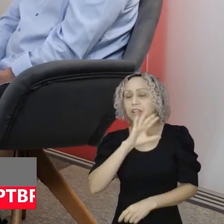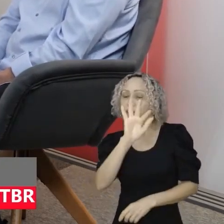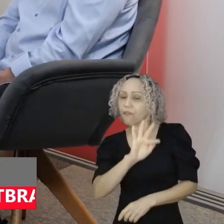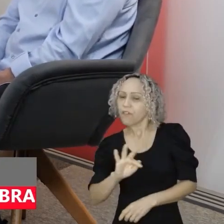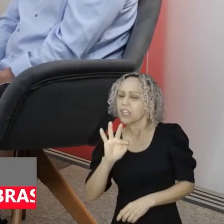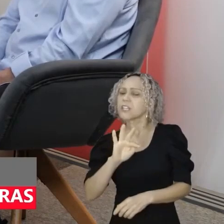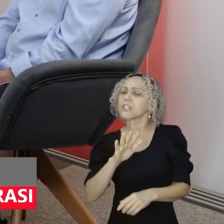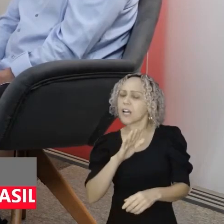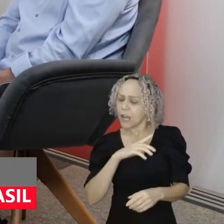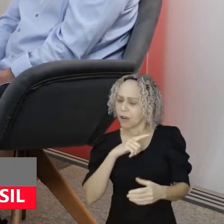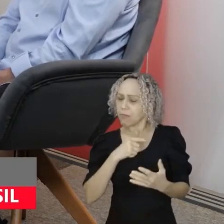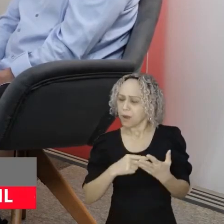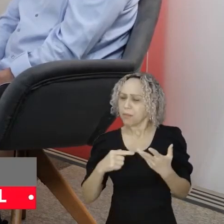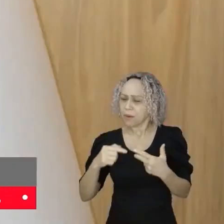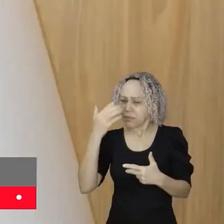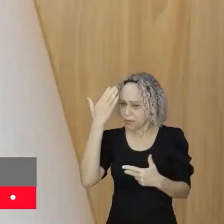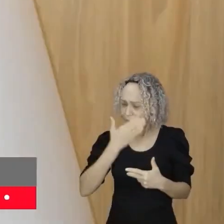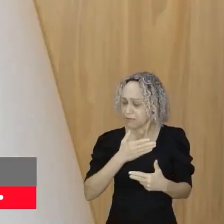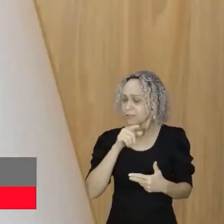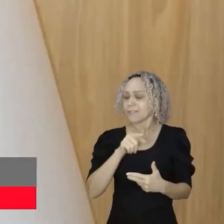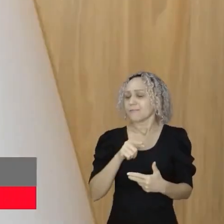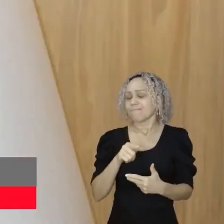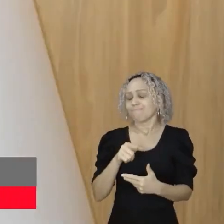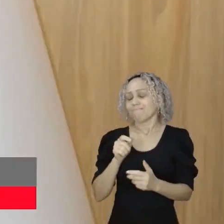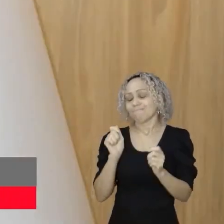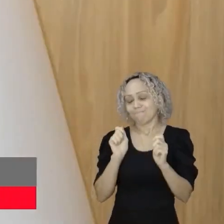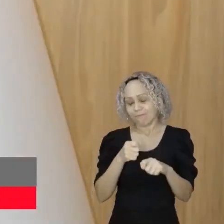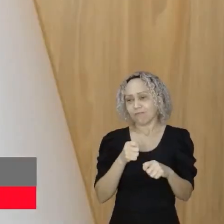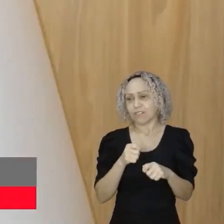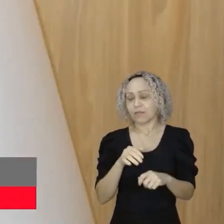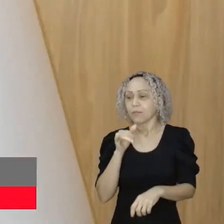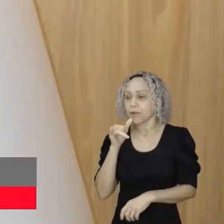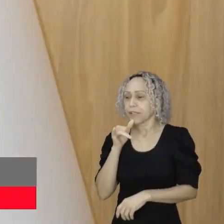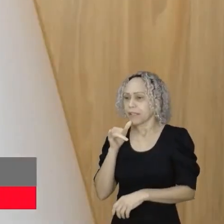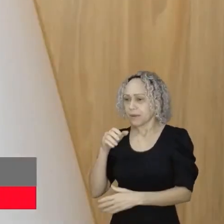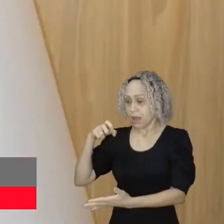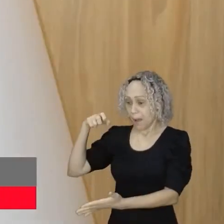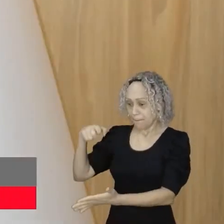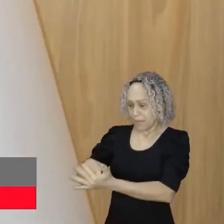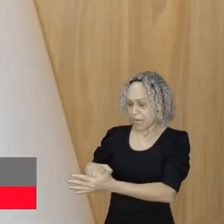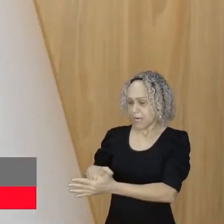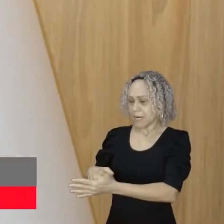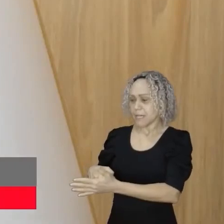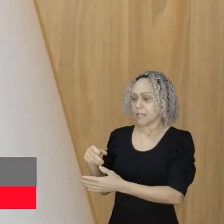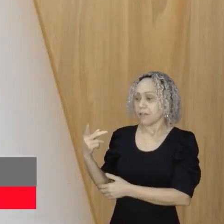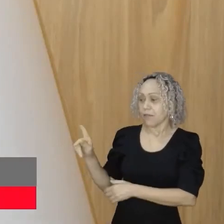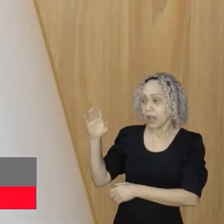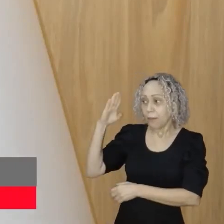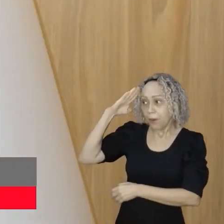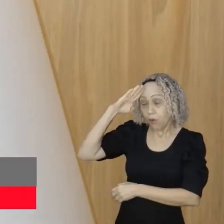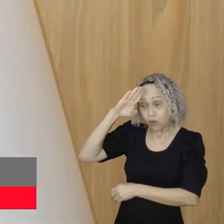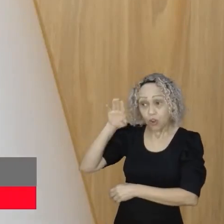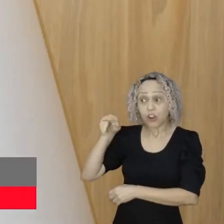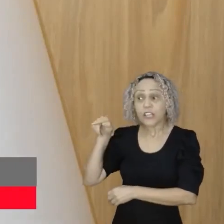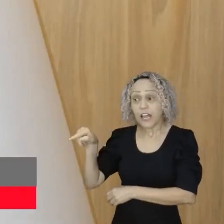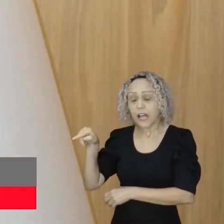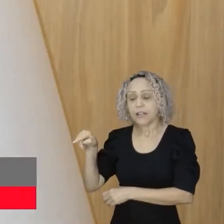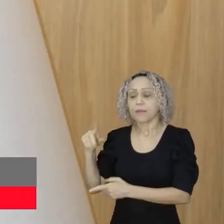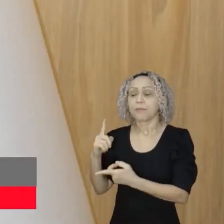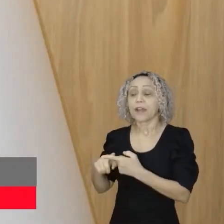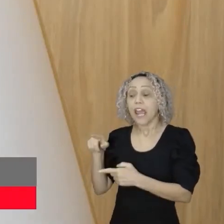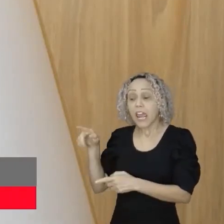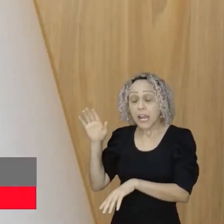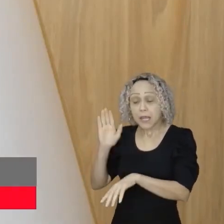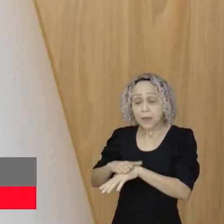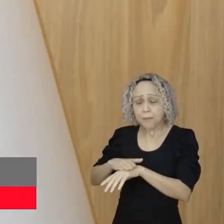A pena que caberia ao Jair Bolsonaro, por ser o articulador, o principal mentor disso e que trabalhou pelo